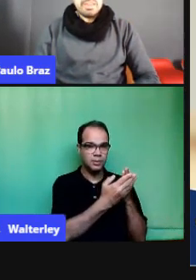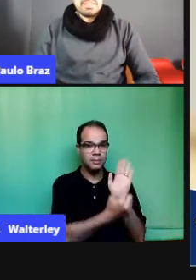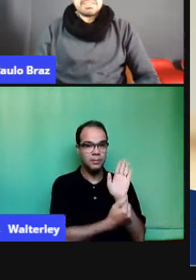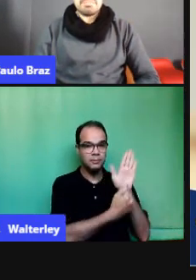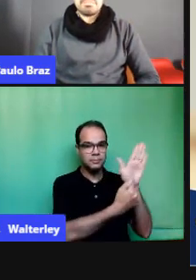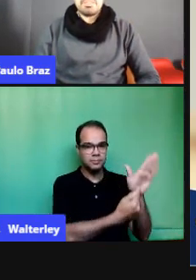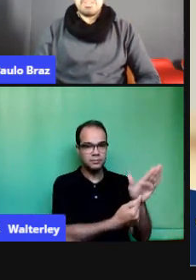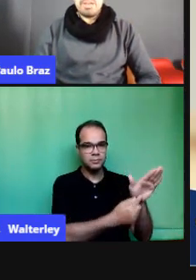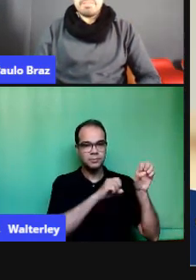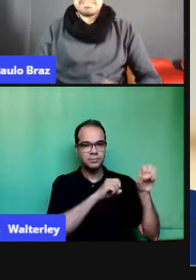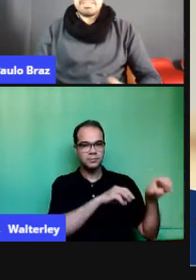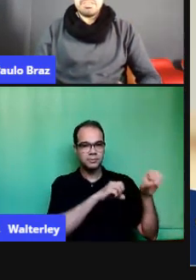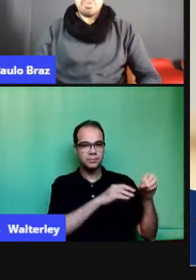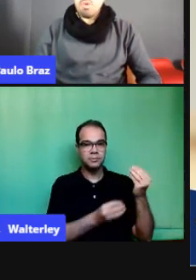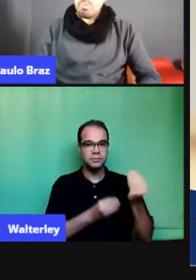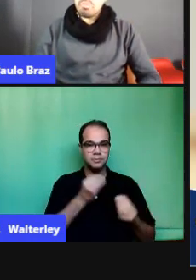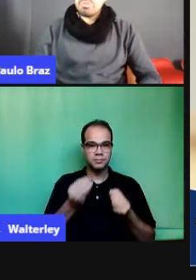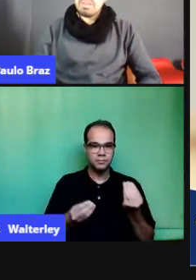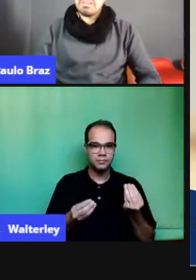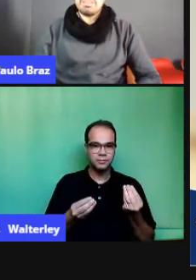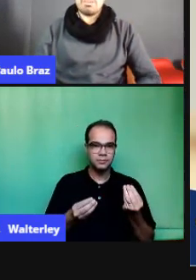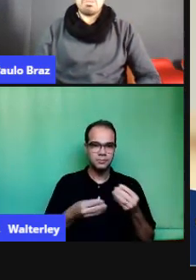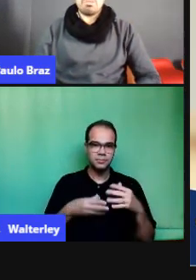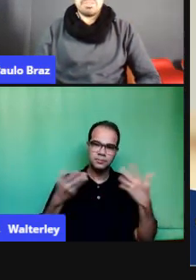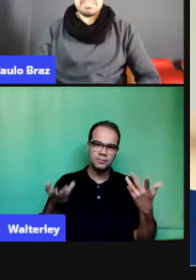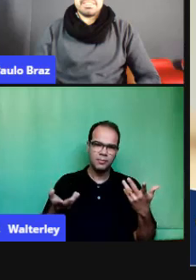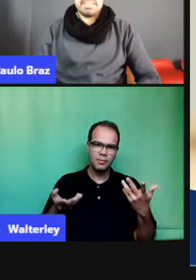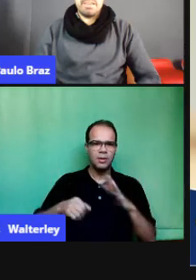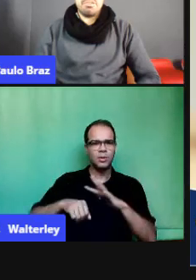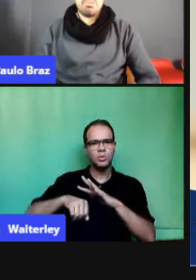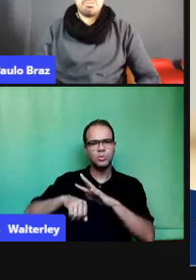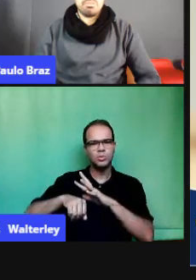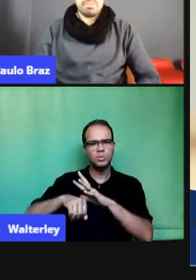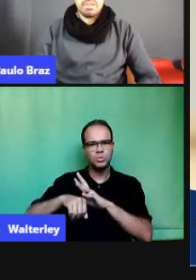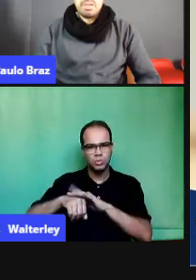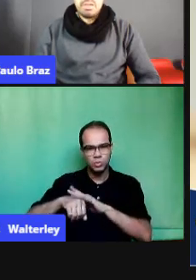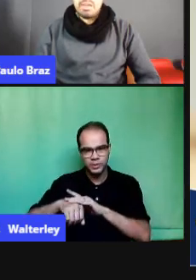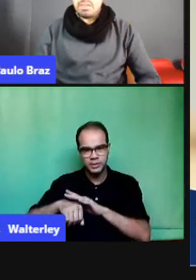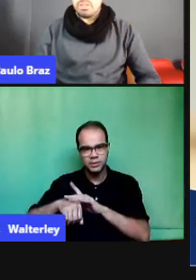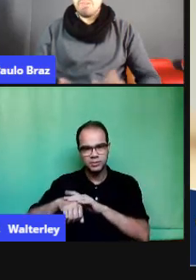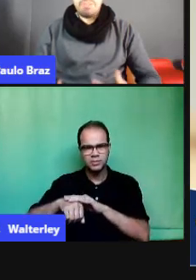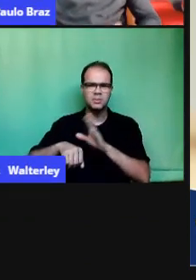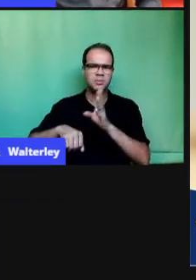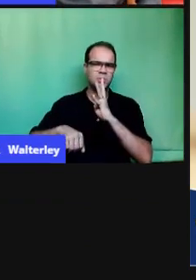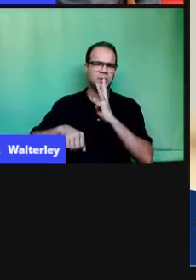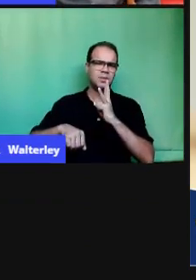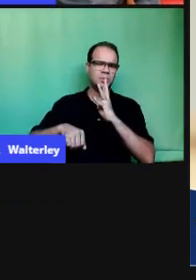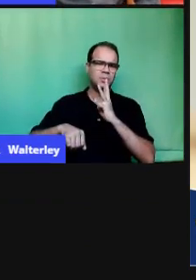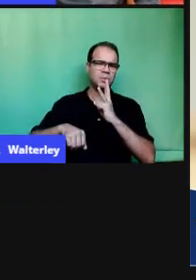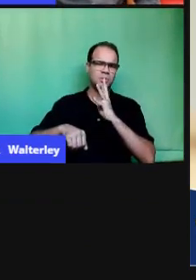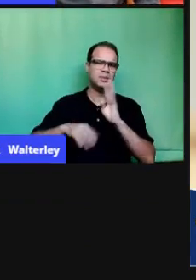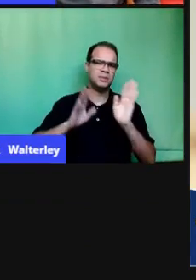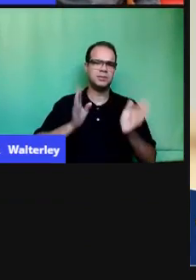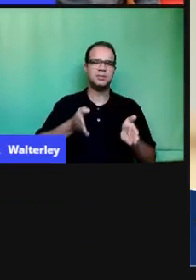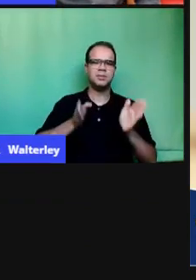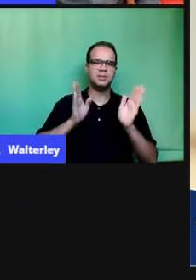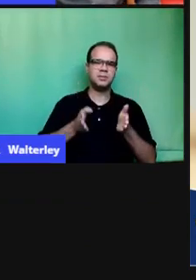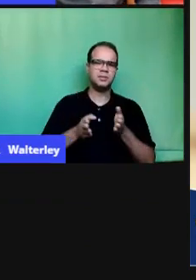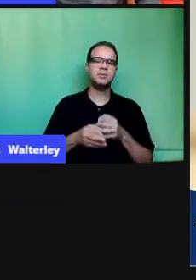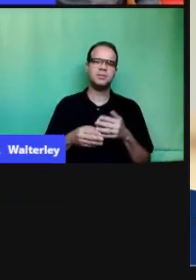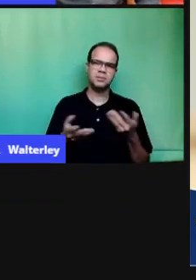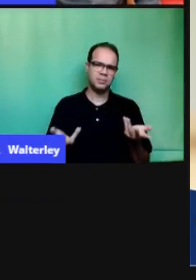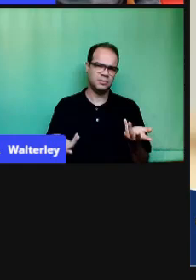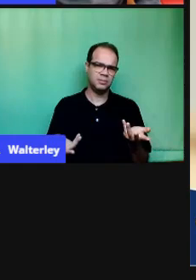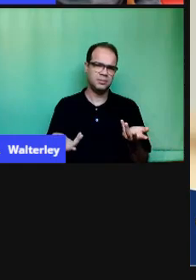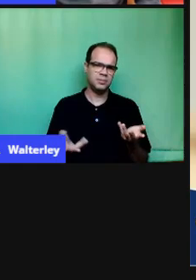as doenças, já é bastante comum, né? Talvez alguns de vocês tenham já ouvido falar sobre esse conceito, que ele é um conceito